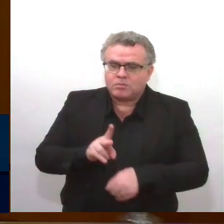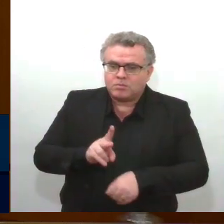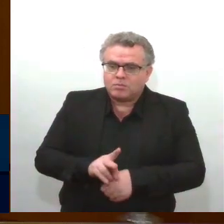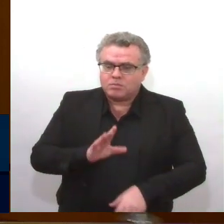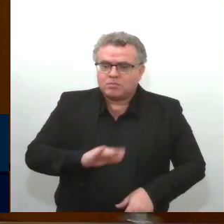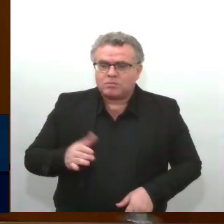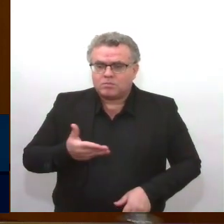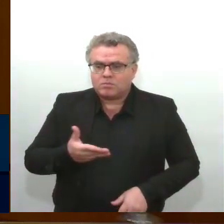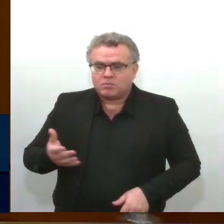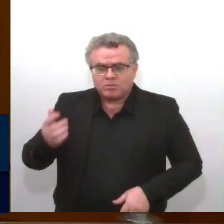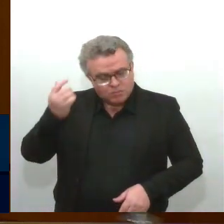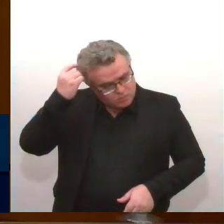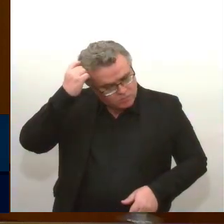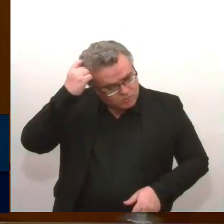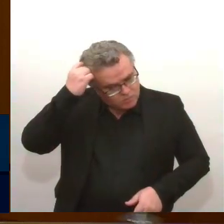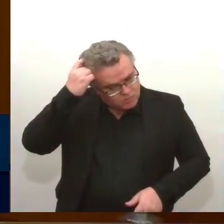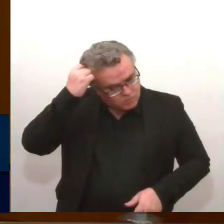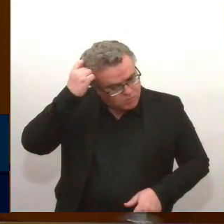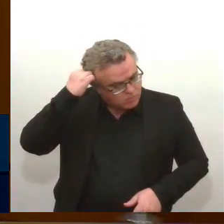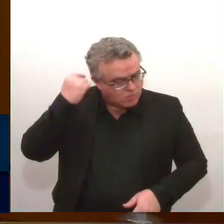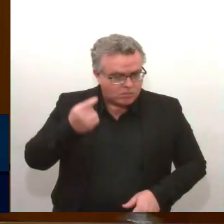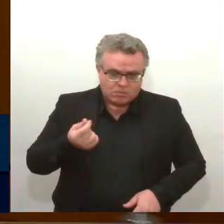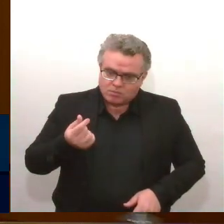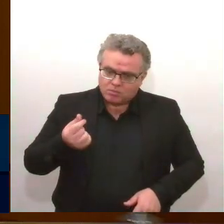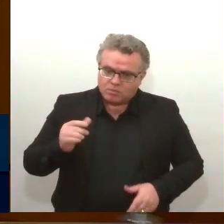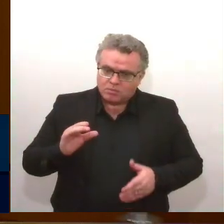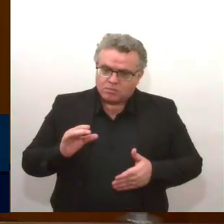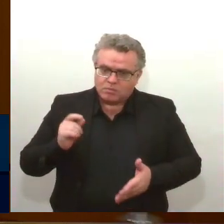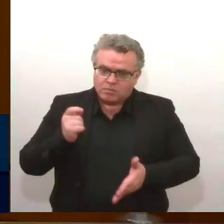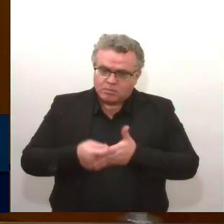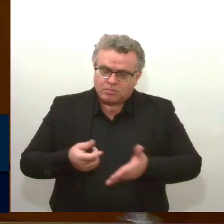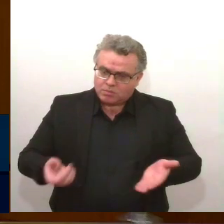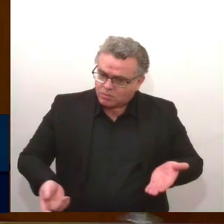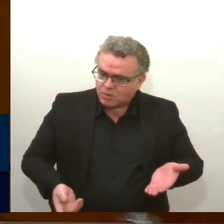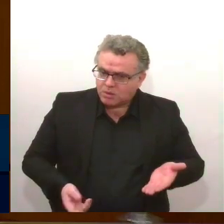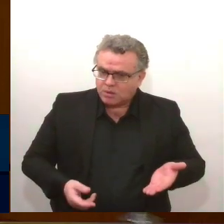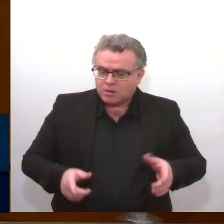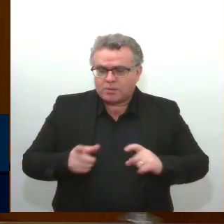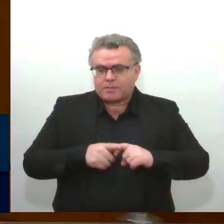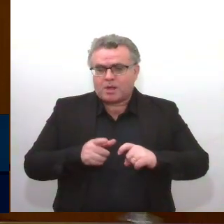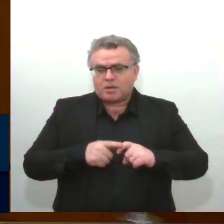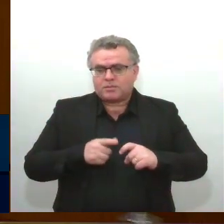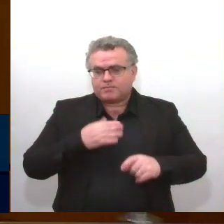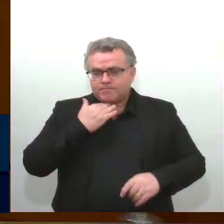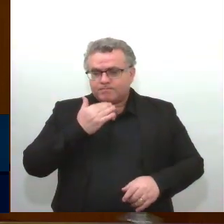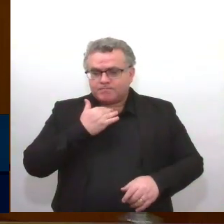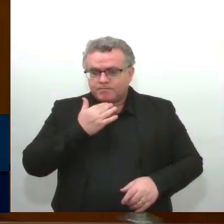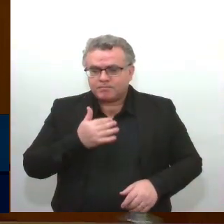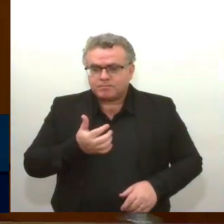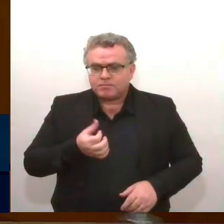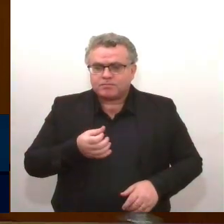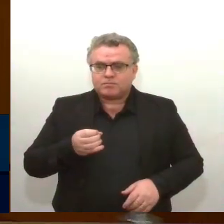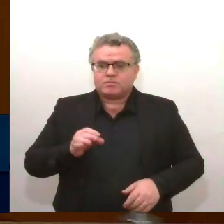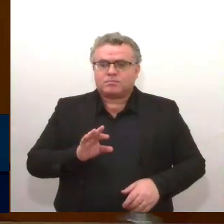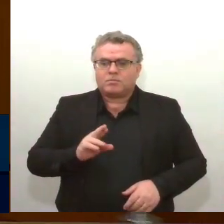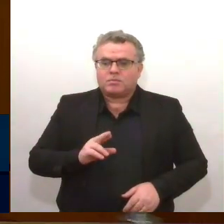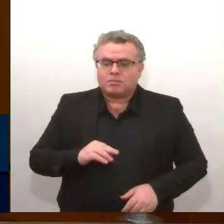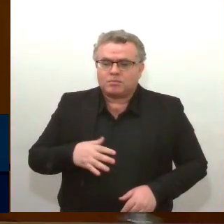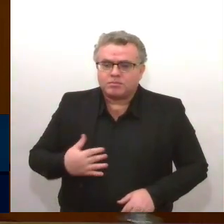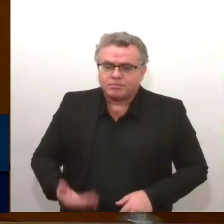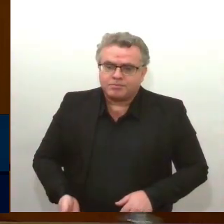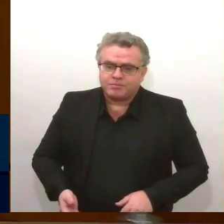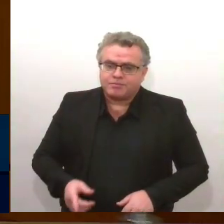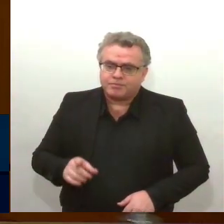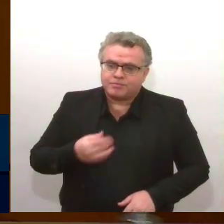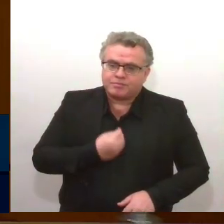tem condição de pagar uma consulta com o neuropediatra deputado Luizão algo em tno de 6$ 600 a mãe que vive ali de um Bolsa Família mu